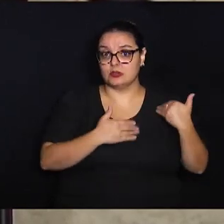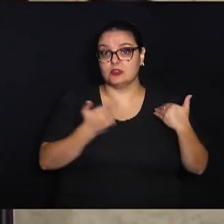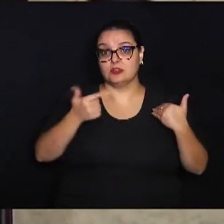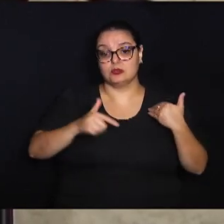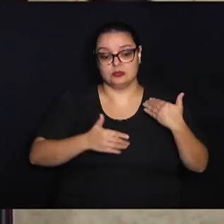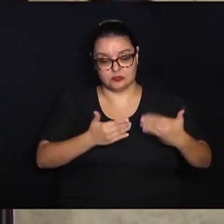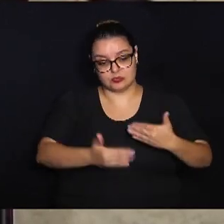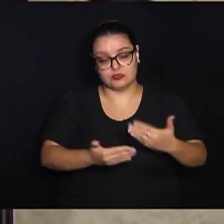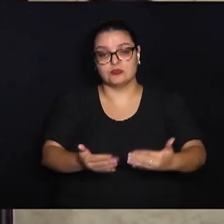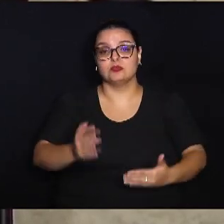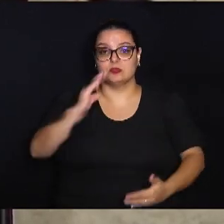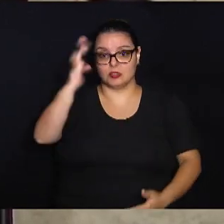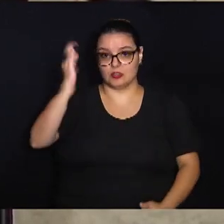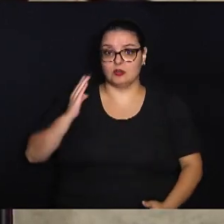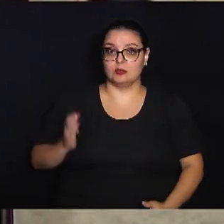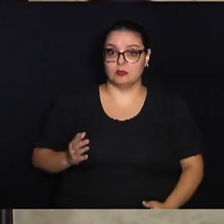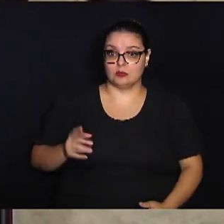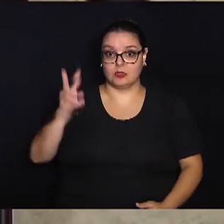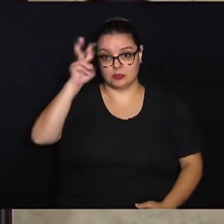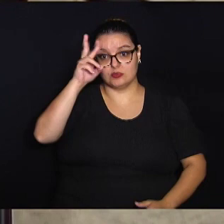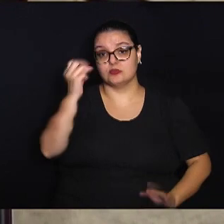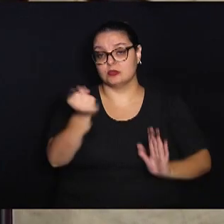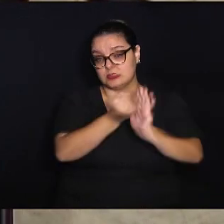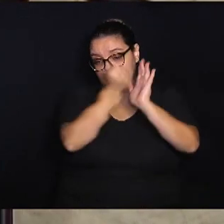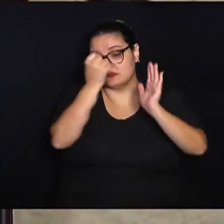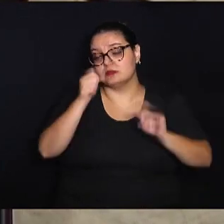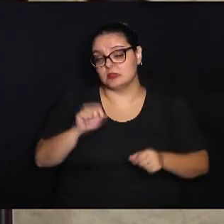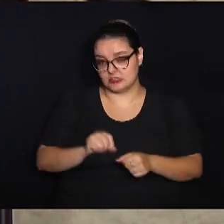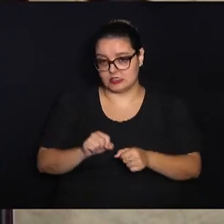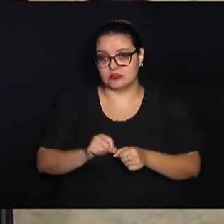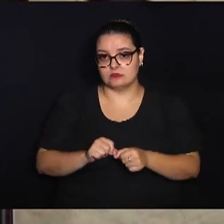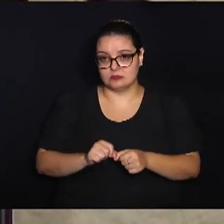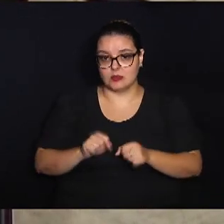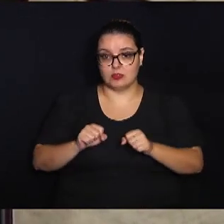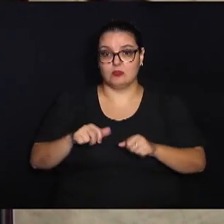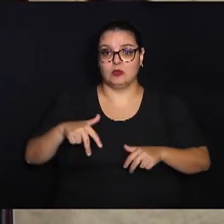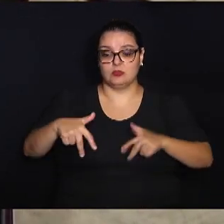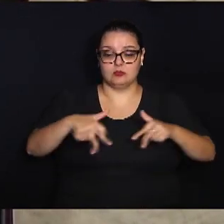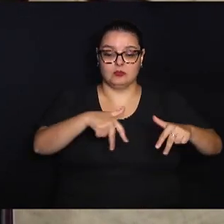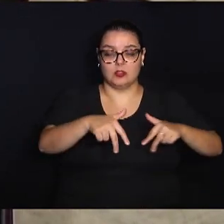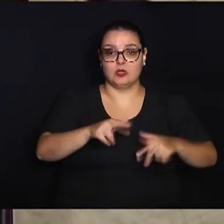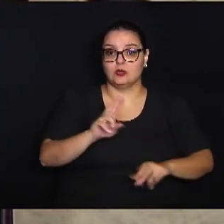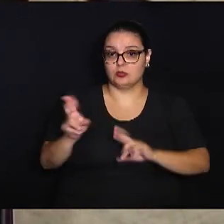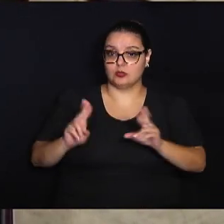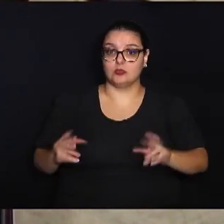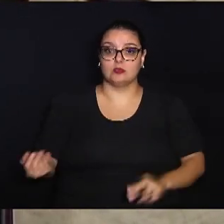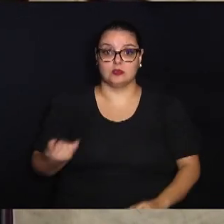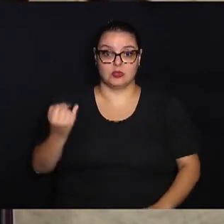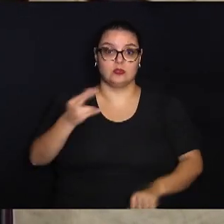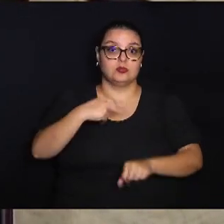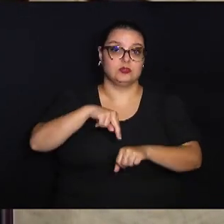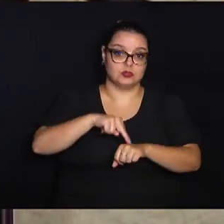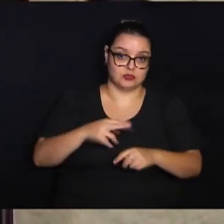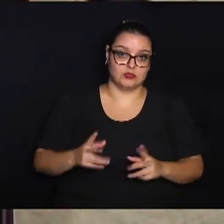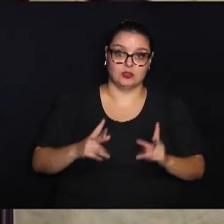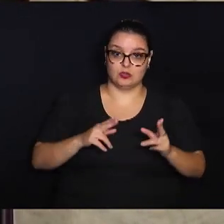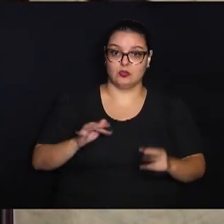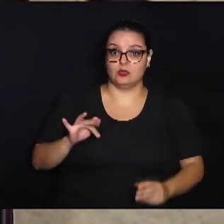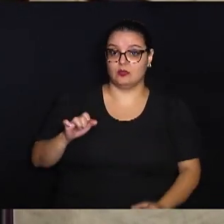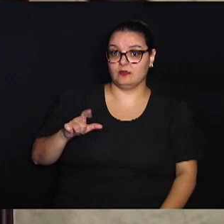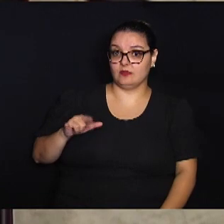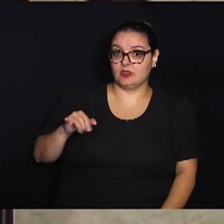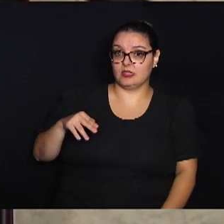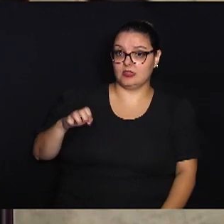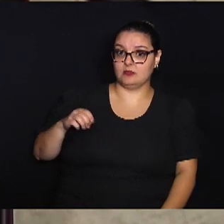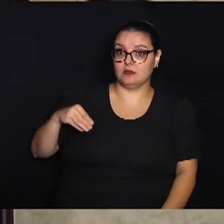pelo mundo fazendo história. Podemos destacar alguns nomes de relevância nacional, como Felipe